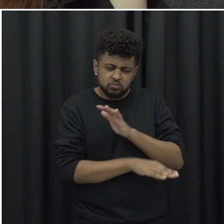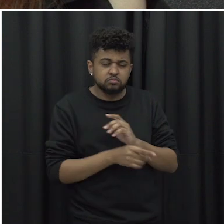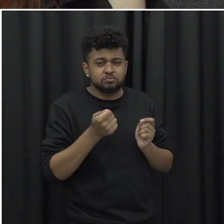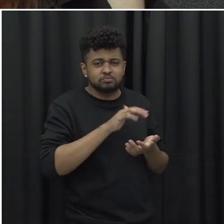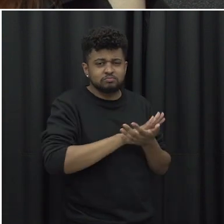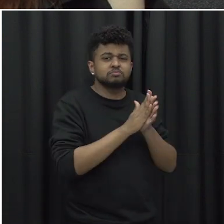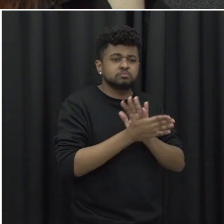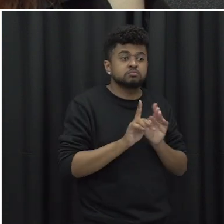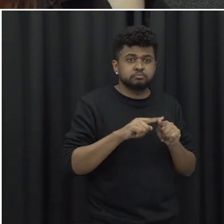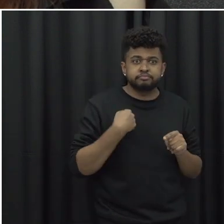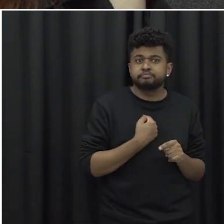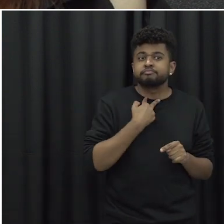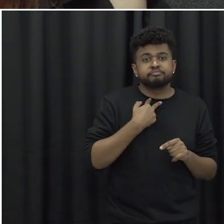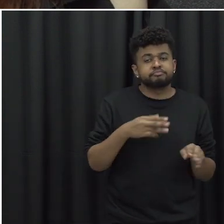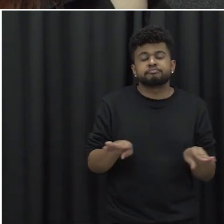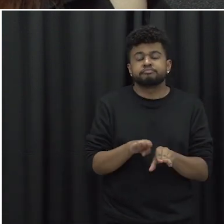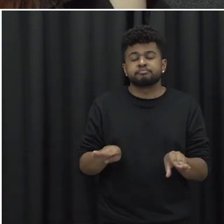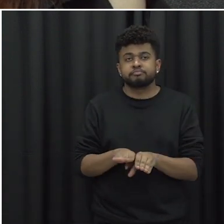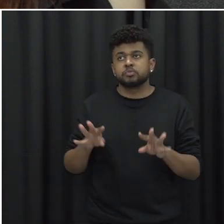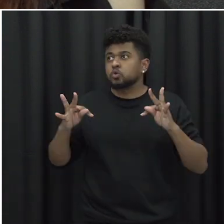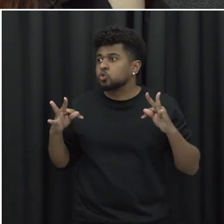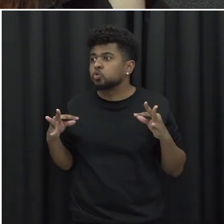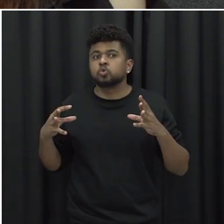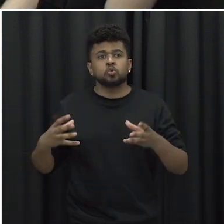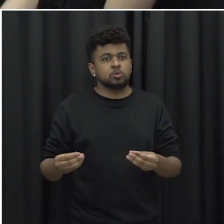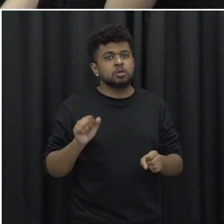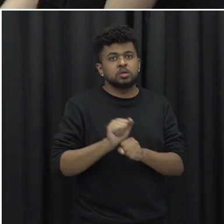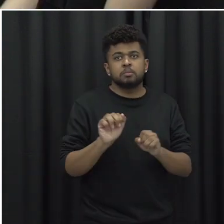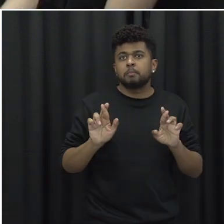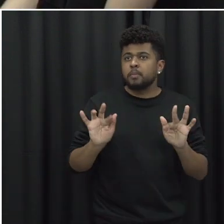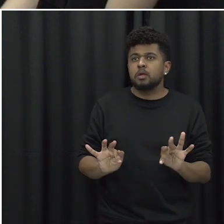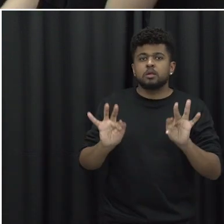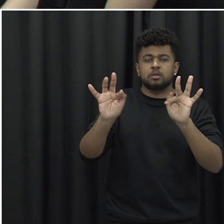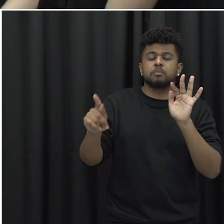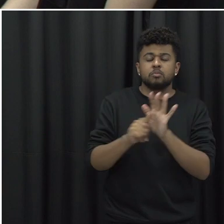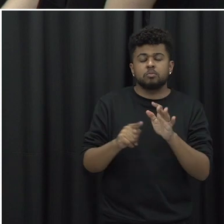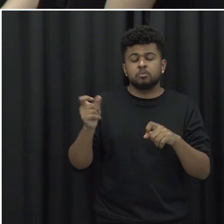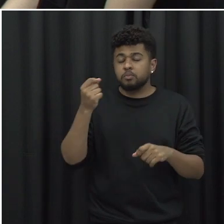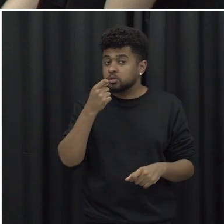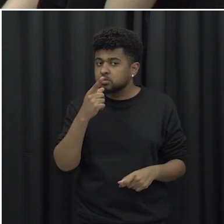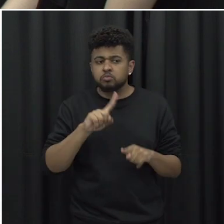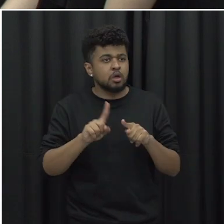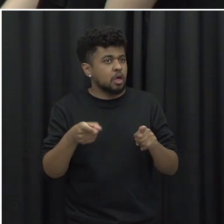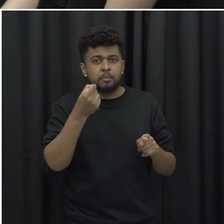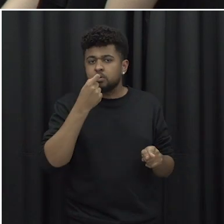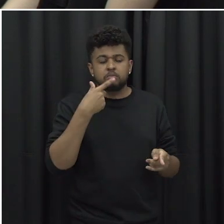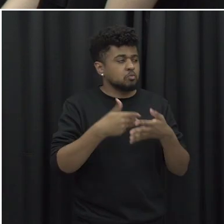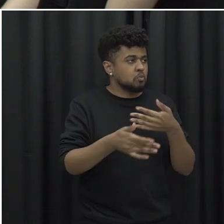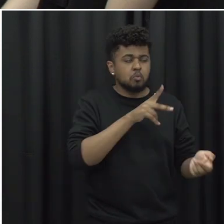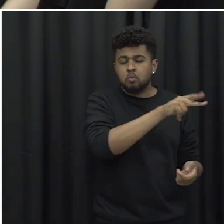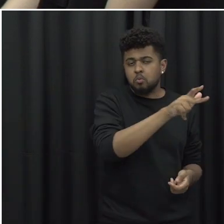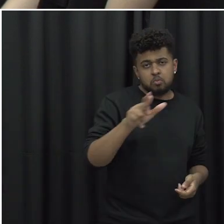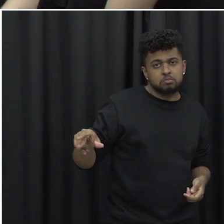uma medicação como qualquer outra e que é um arsenal a mais que a gente tem para o tratamento e que é extremamente